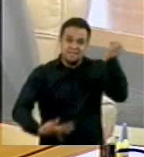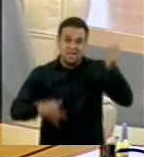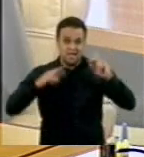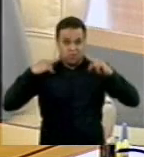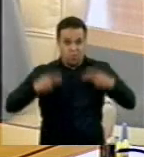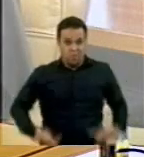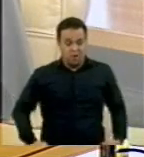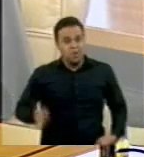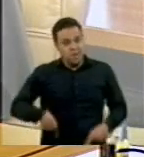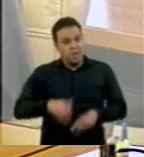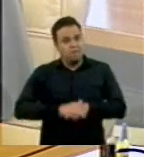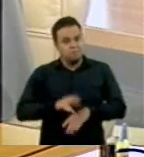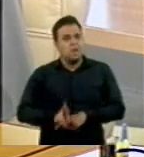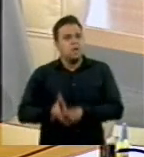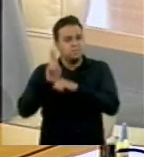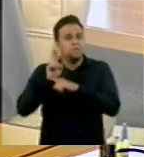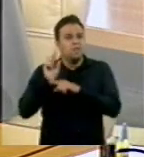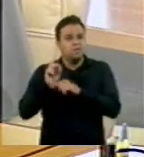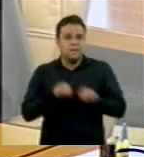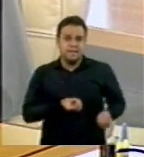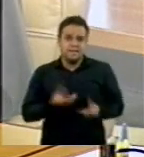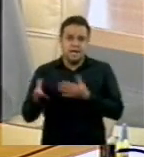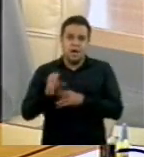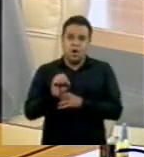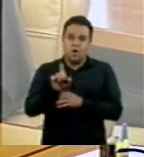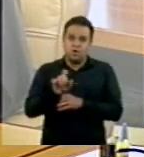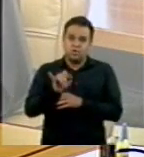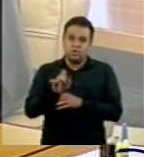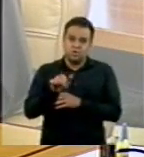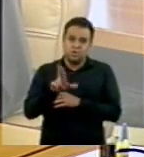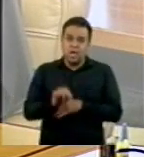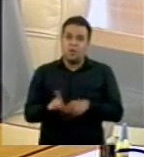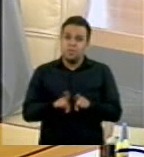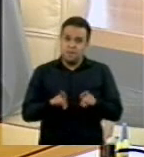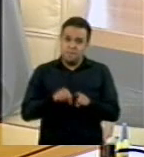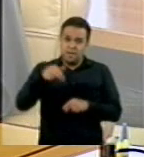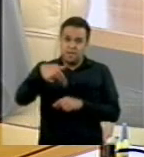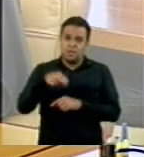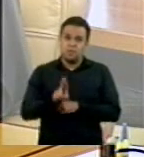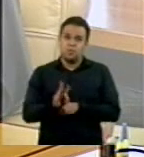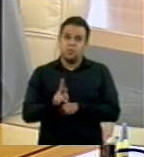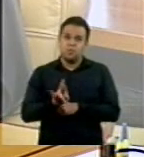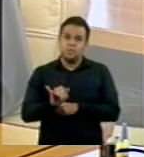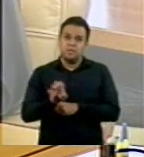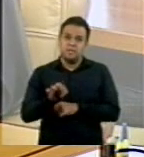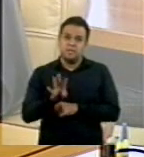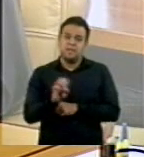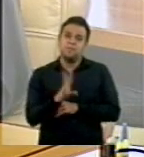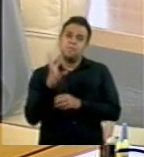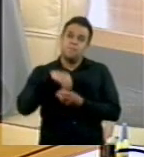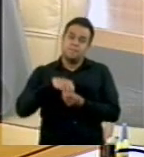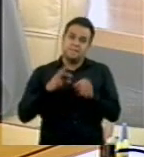é responsável pelo suprimento de oxigênio e nutrientes para as células que compõem o